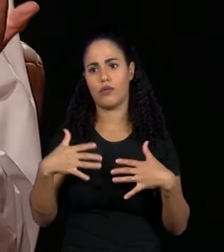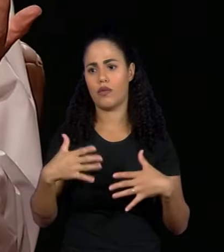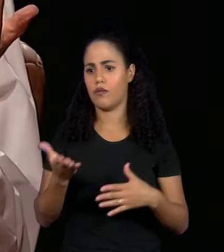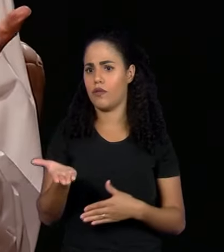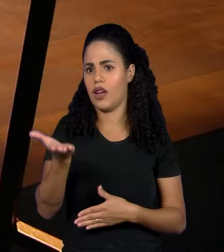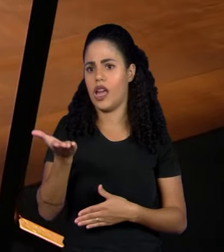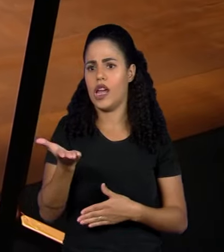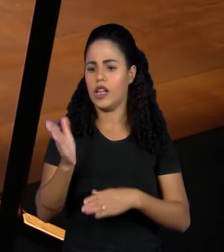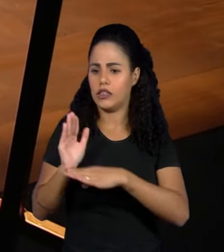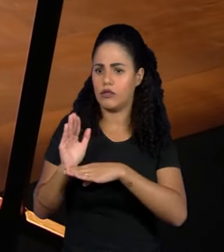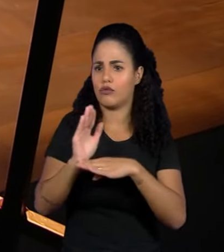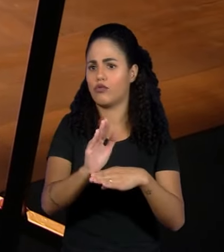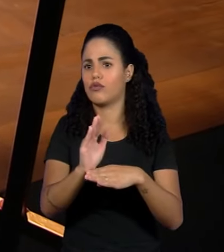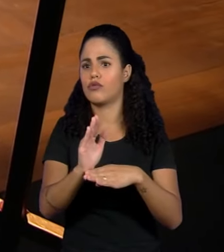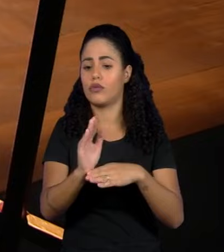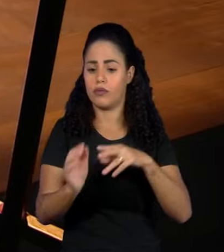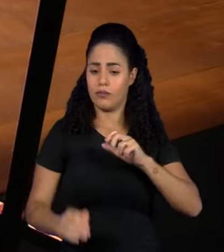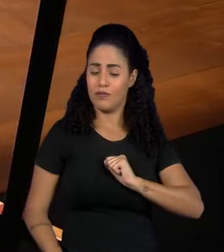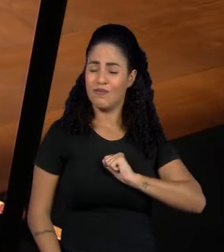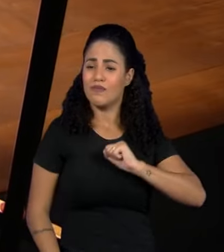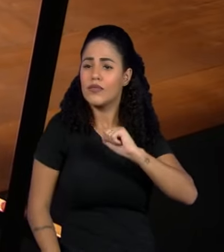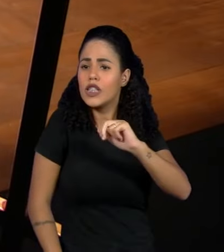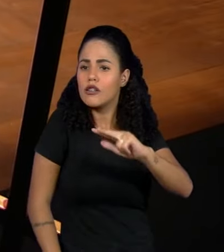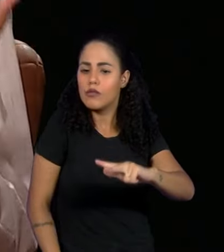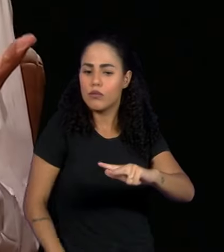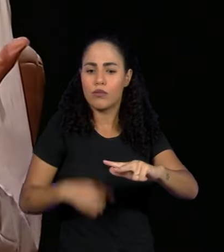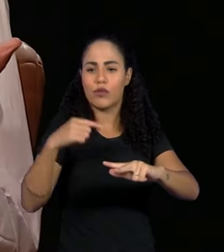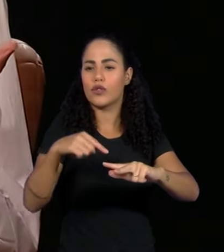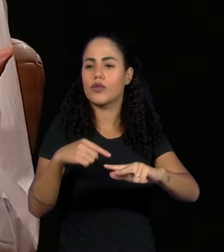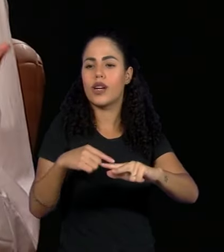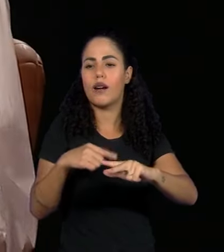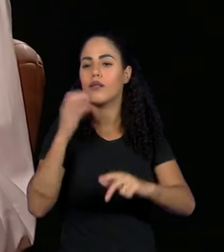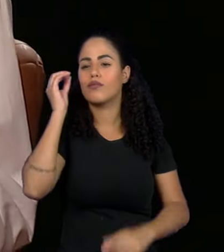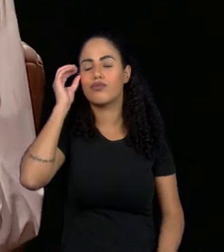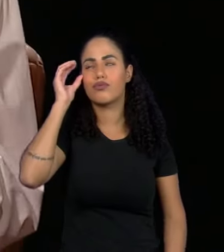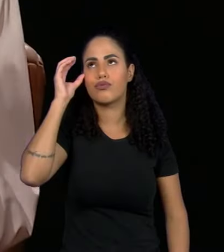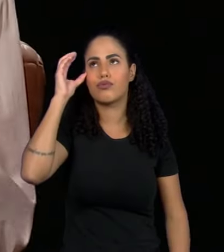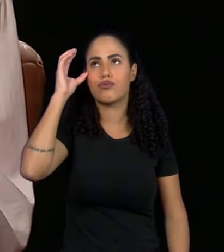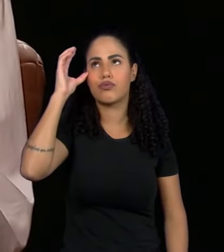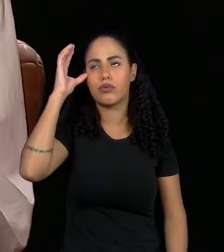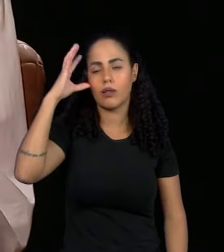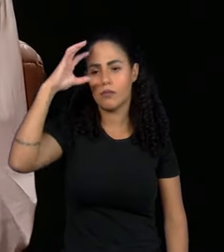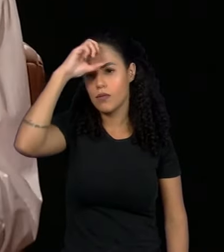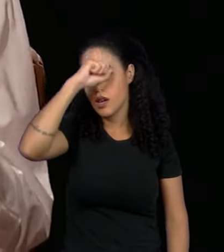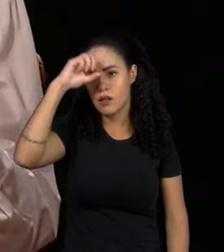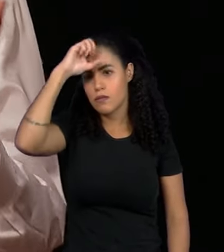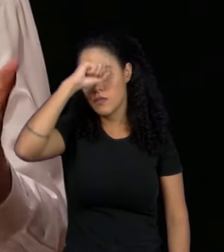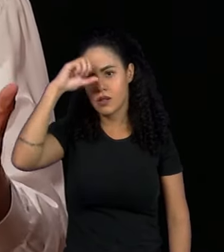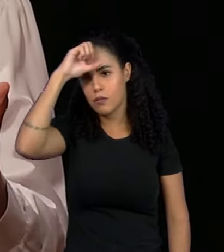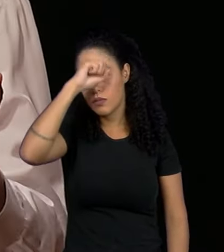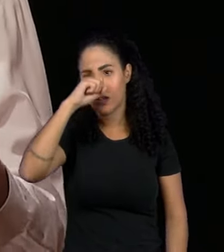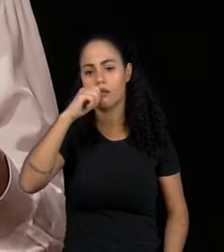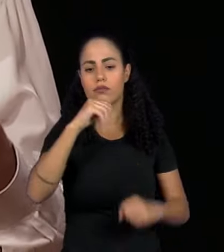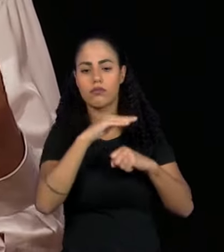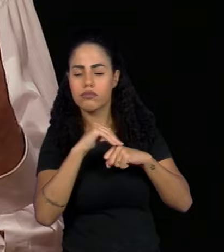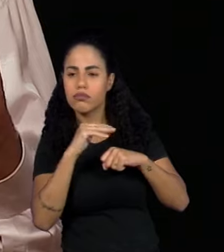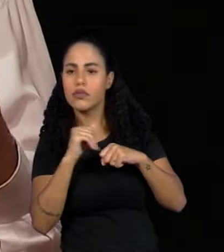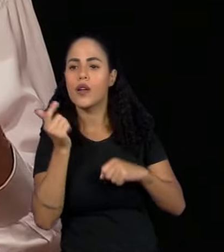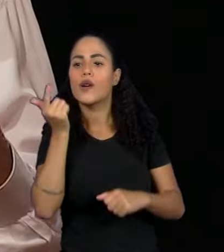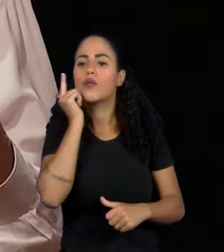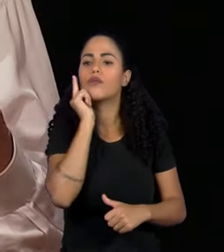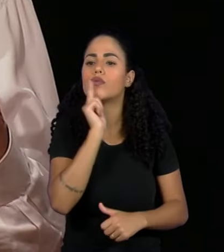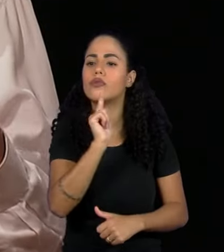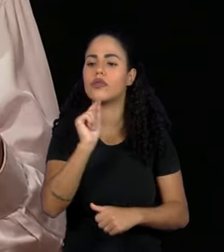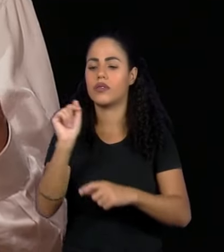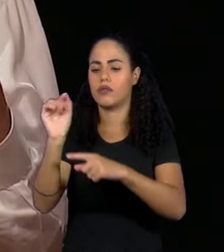em Oswald de Andrade. Portugal foi muito acolhedor, porque a gente logo foi para a RTP, fez esse filme e